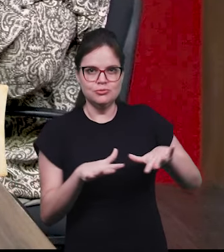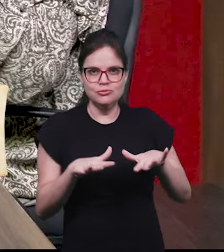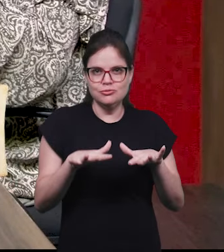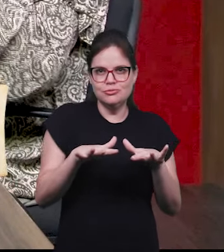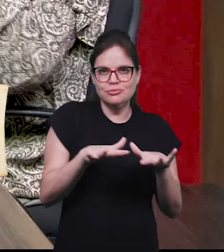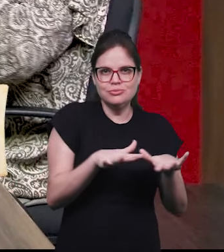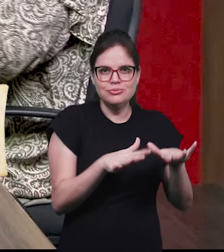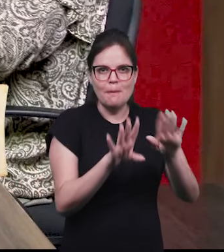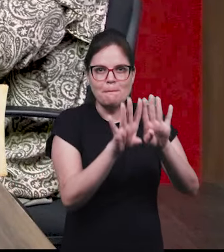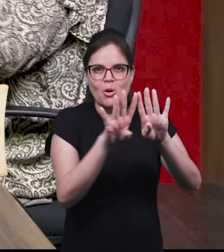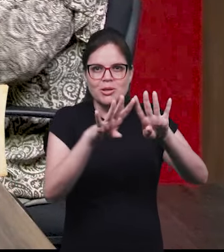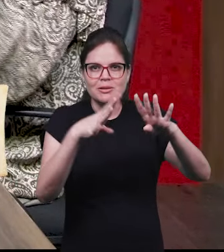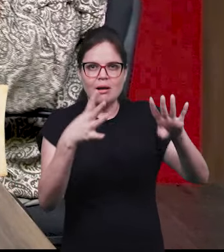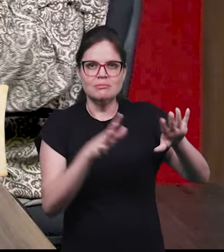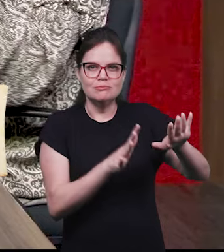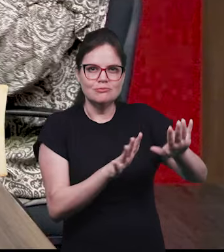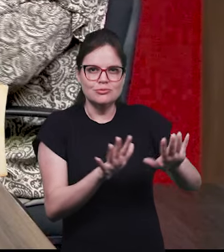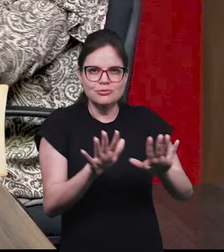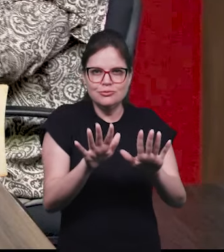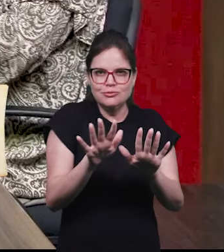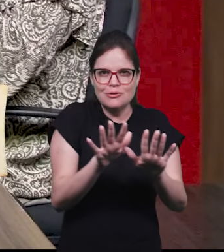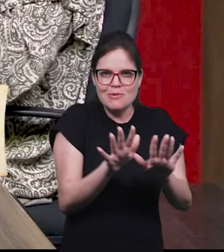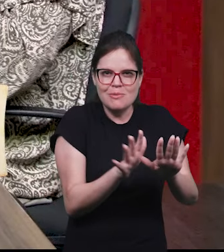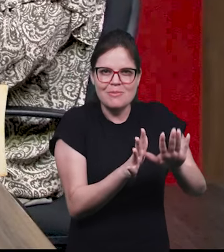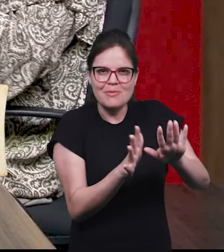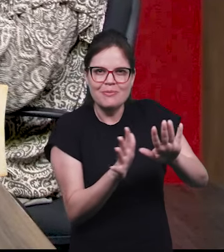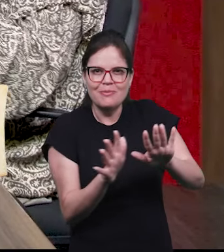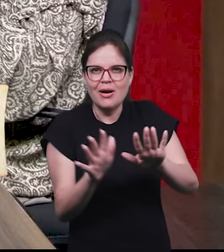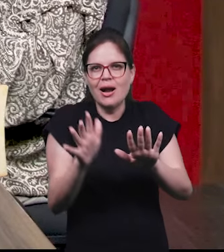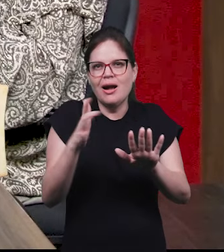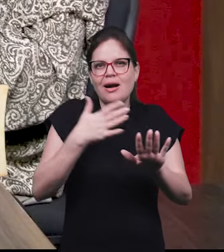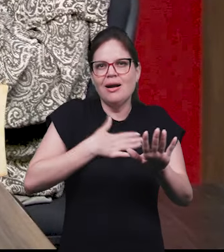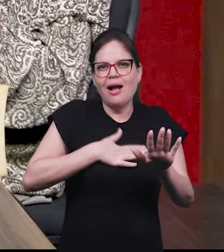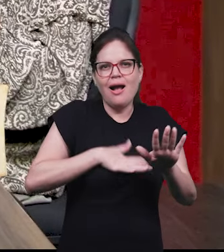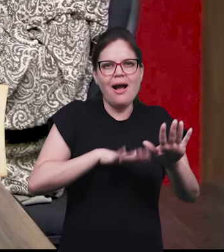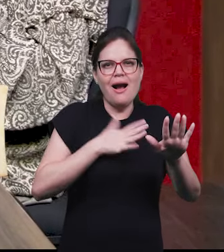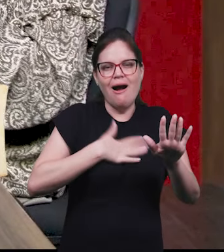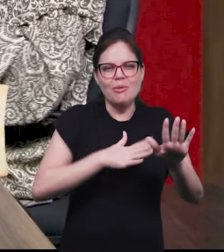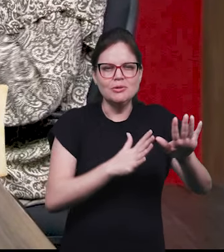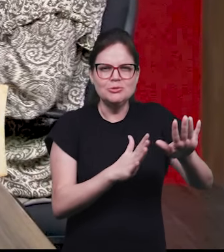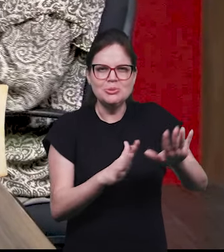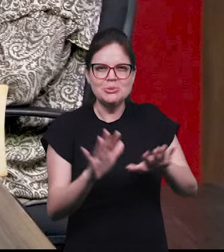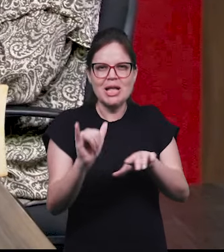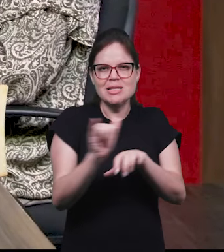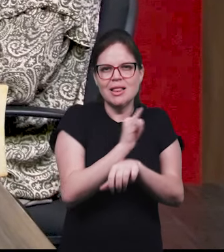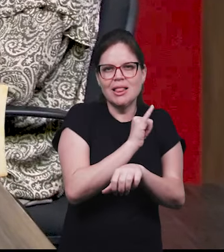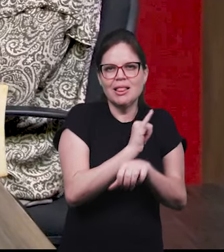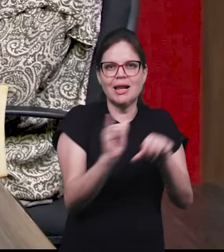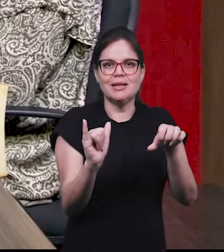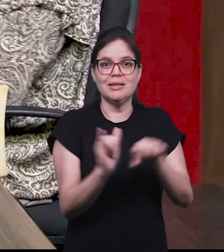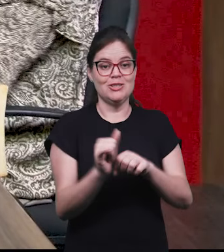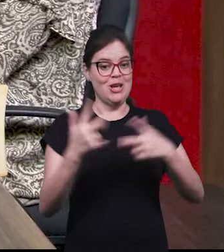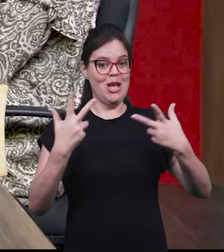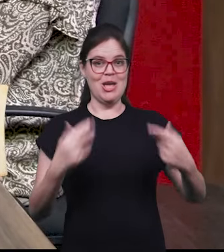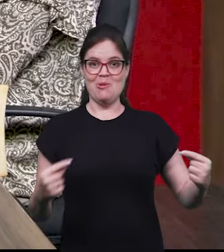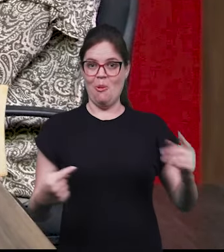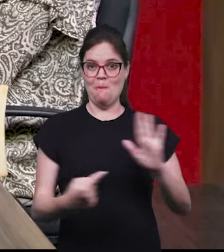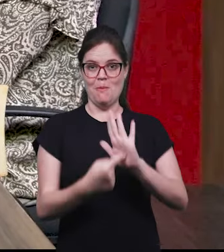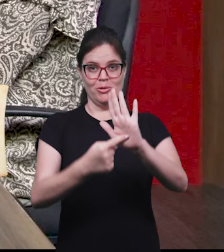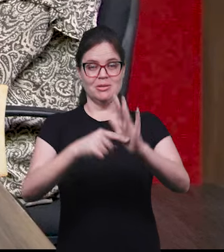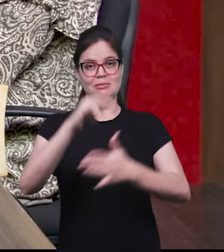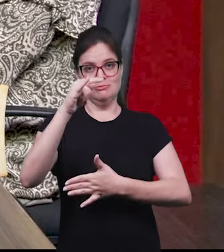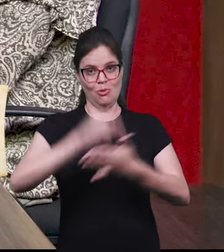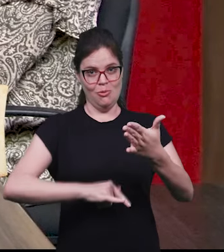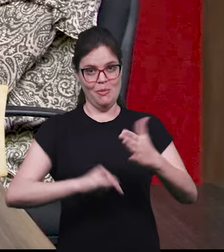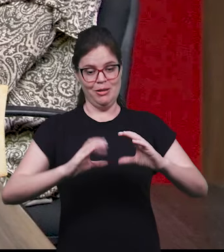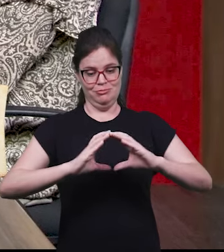sem jogar uma... Né, Tomou fácil, exatamente como fala o cilindro e exatamente como fala a